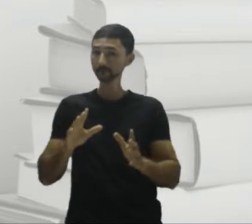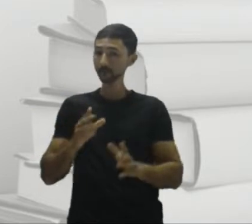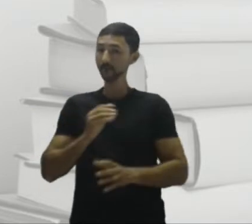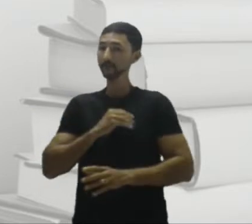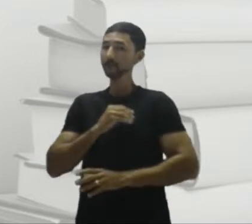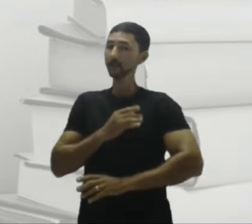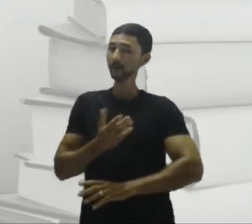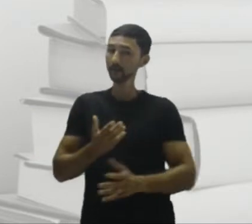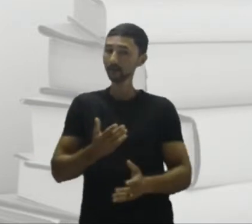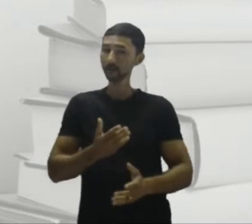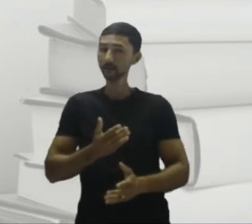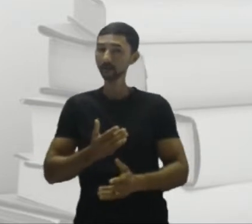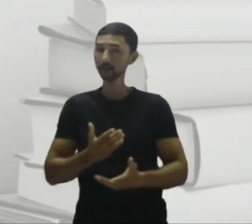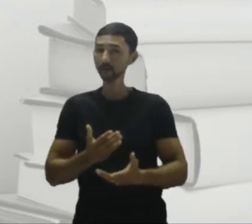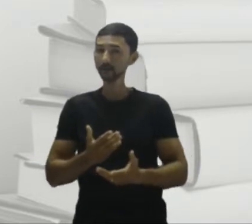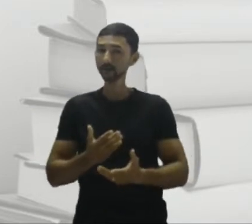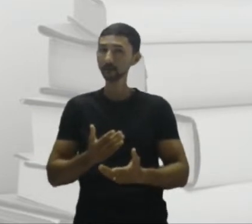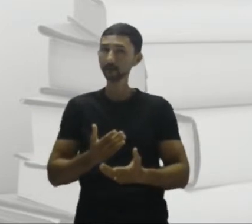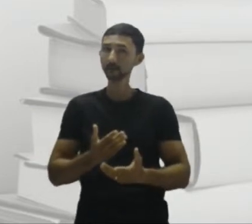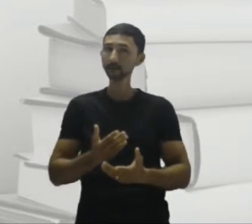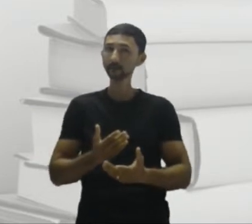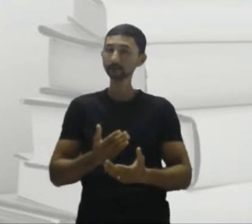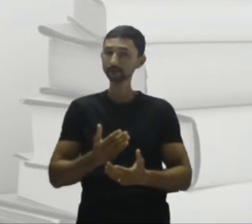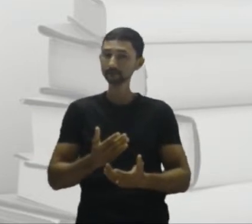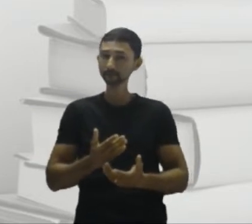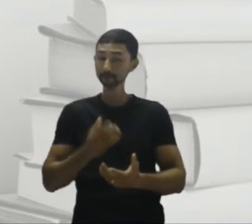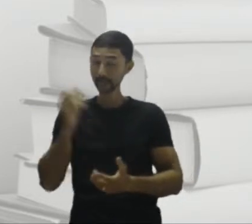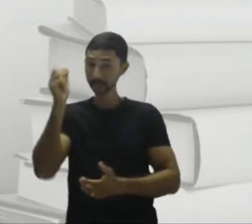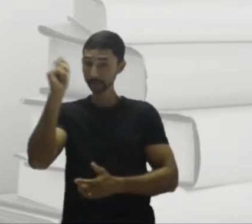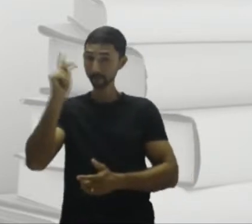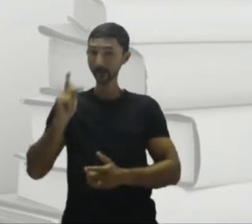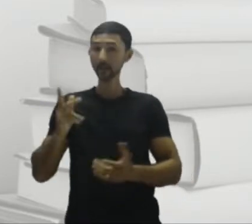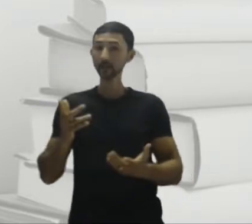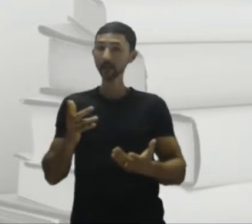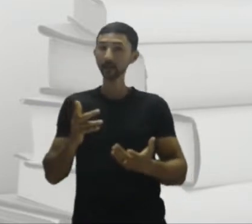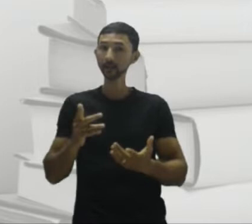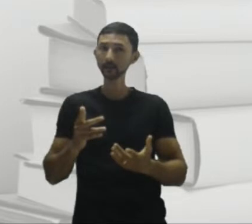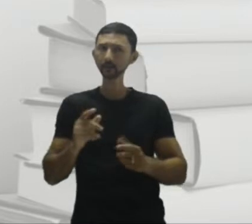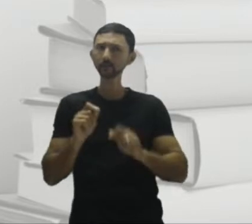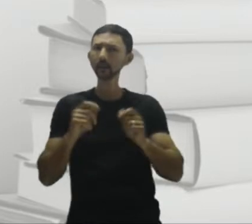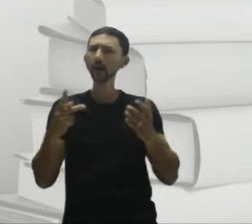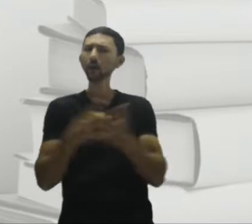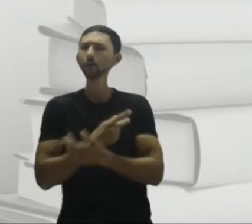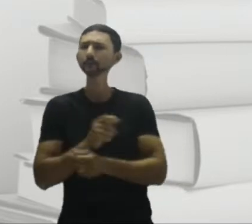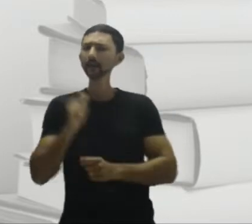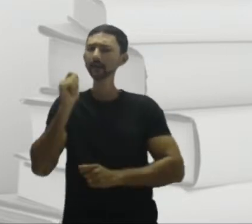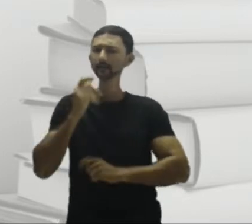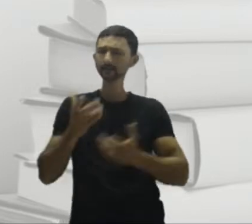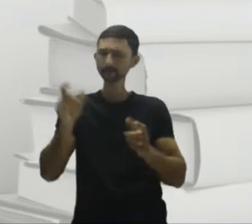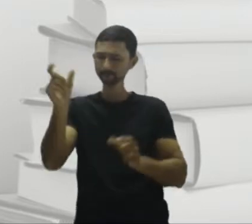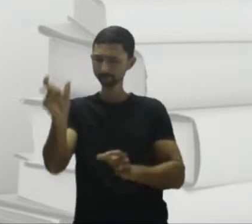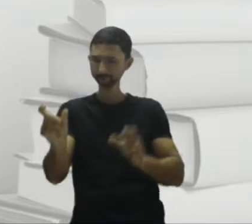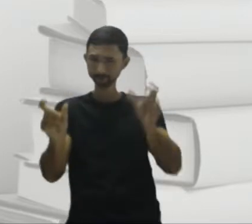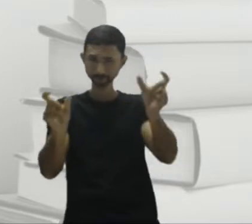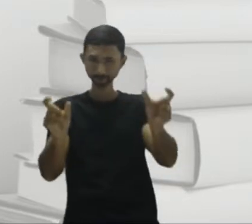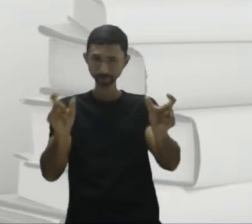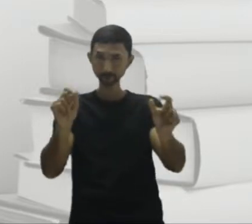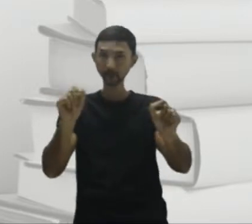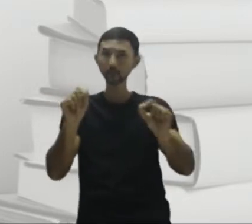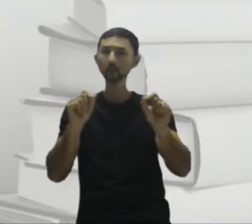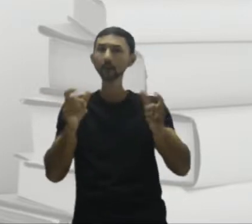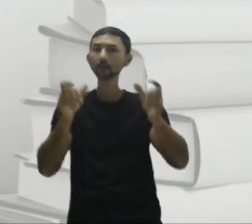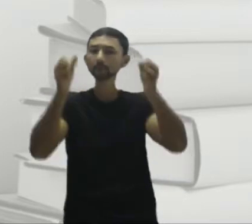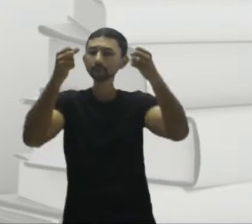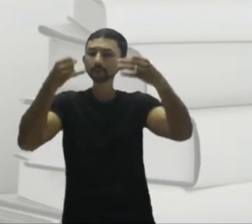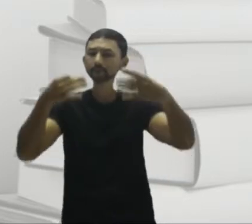característica que já está me dando aí desse personagem, certo? E o que acontece com esses personagens? O que vai ser